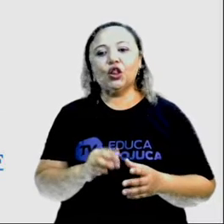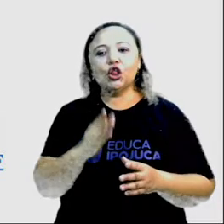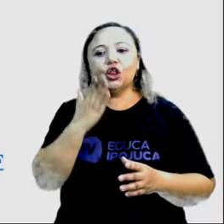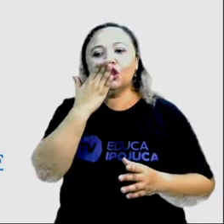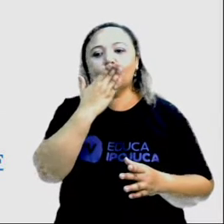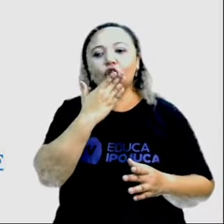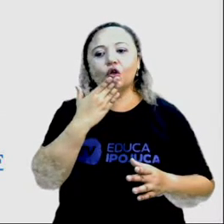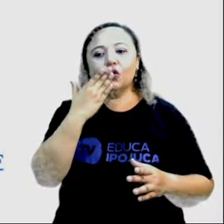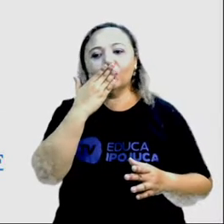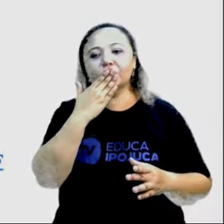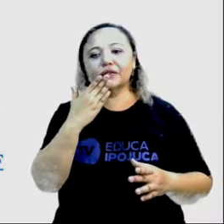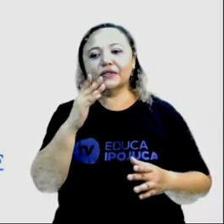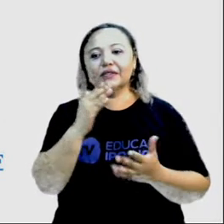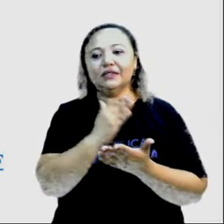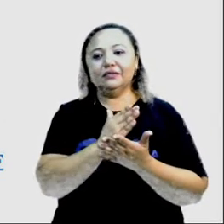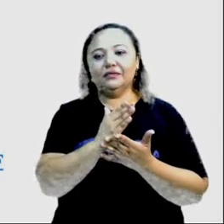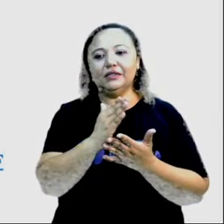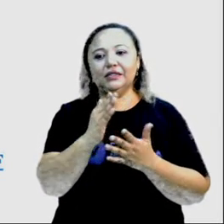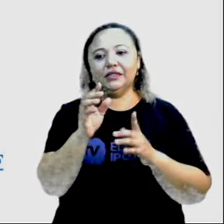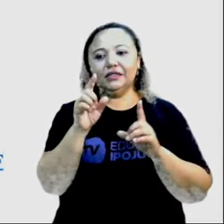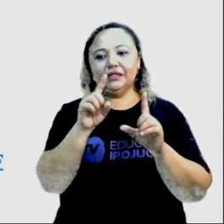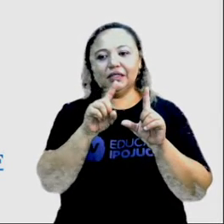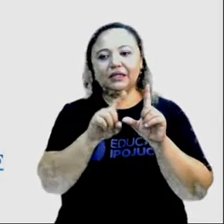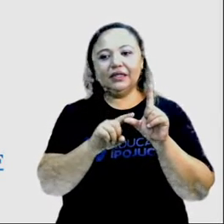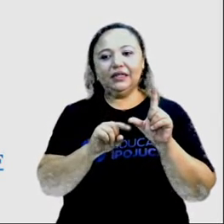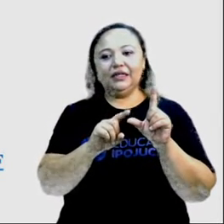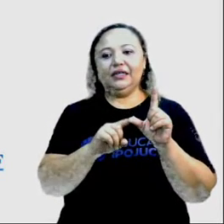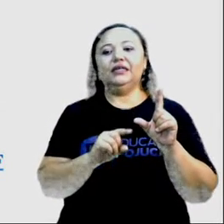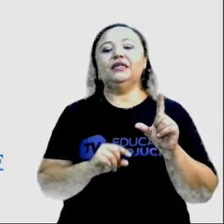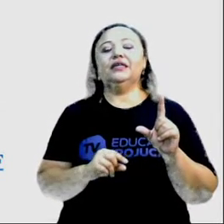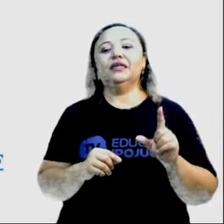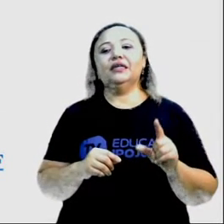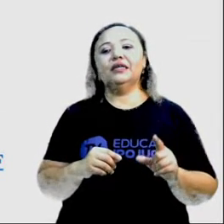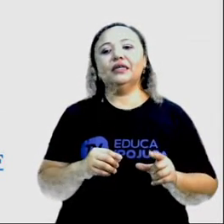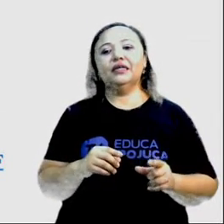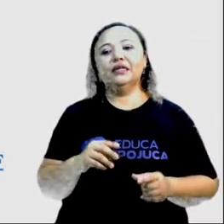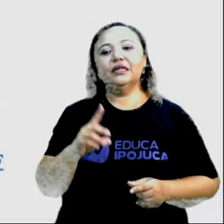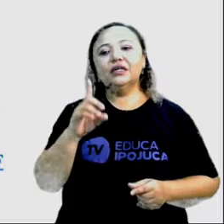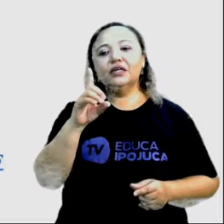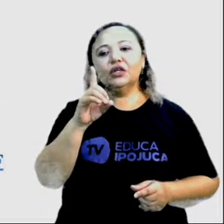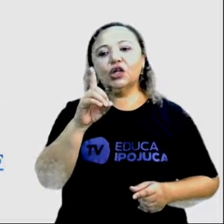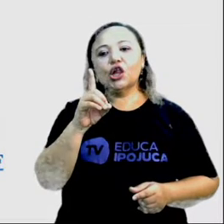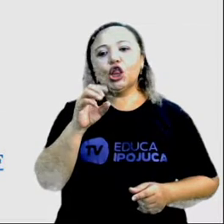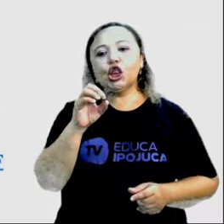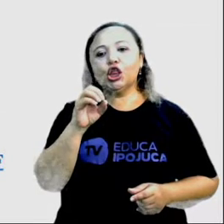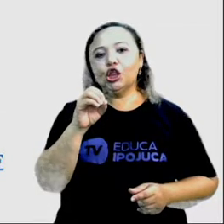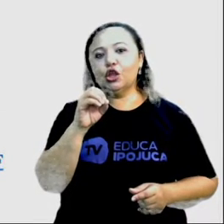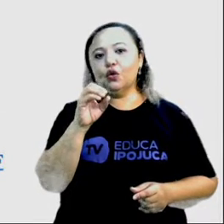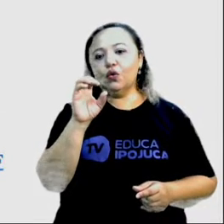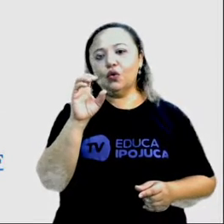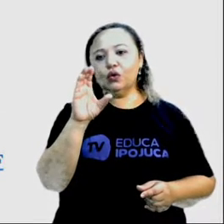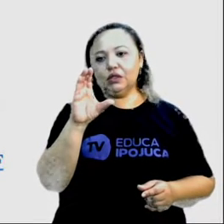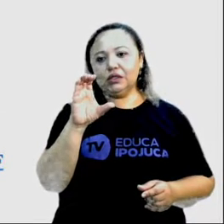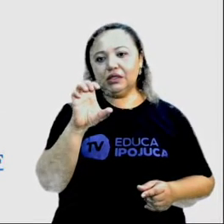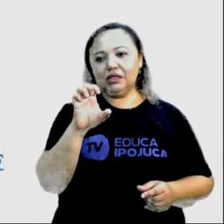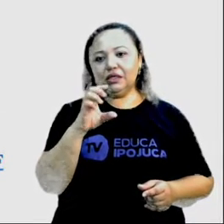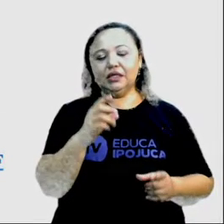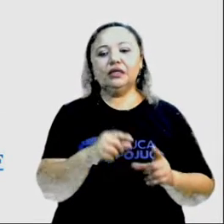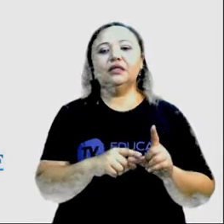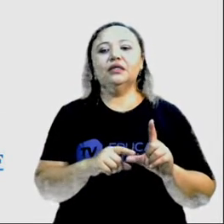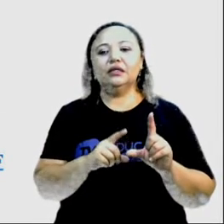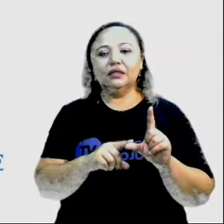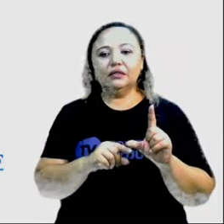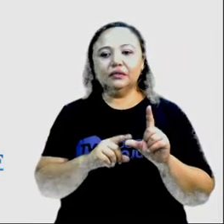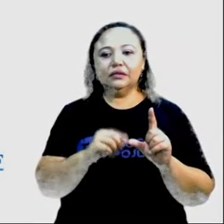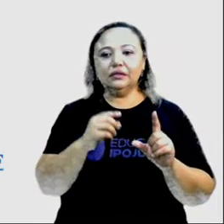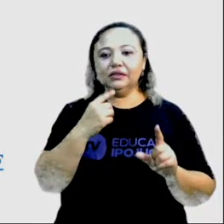Doce. Doce. Olha só, o dó aí inicia a palavra doce,